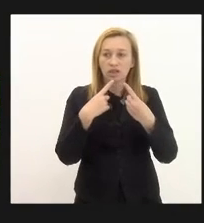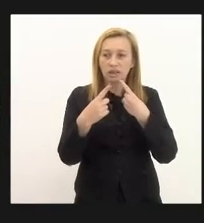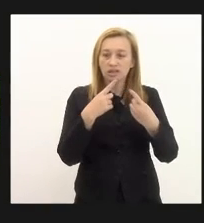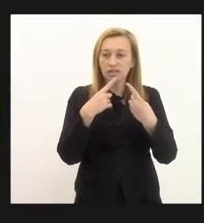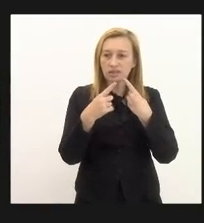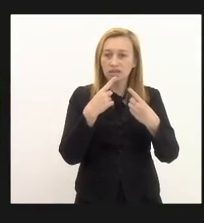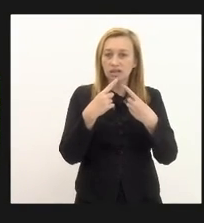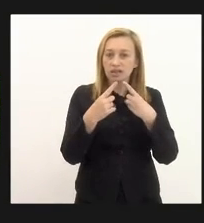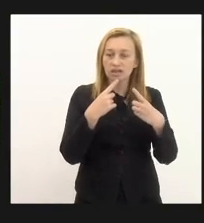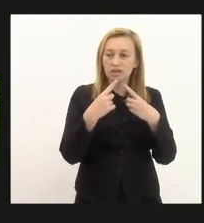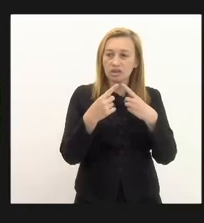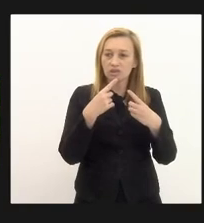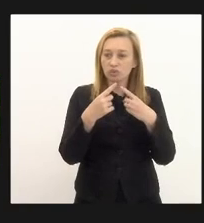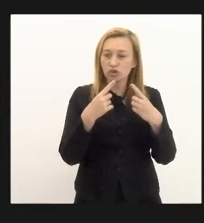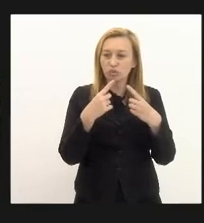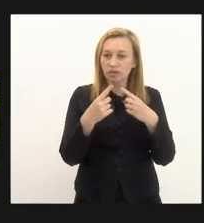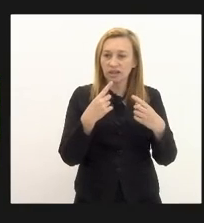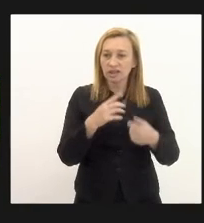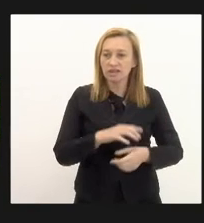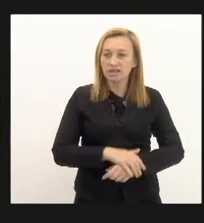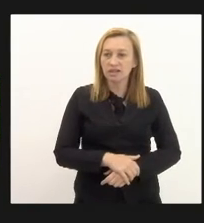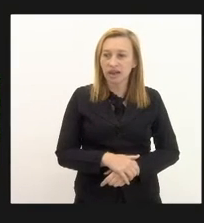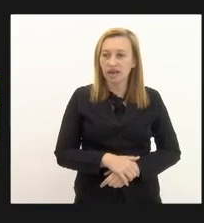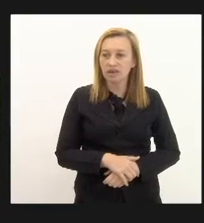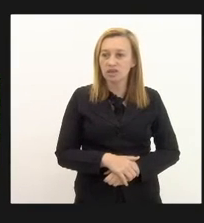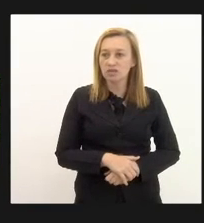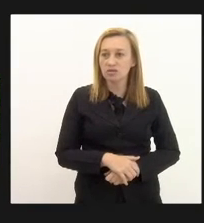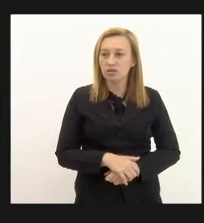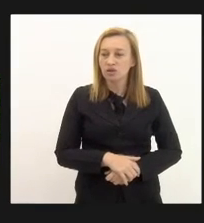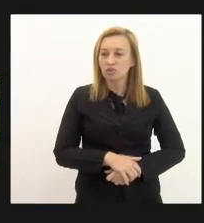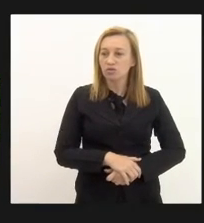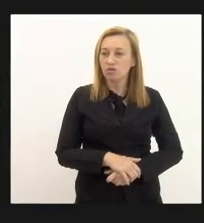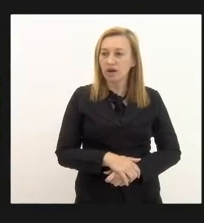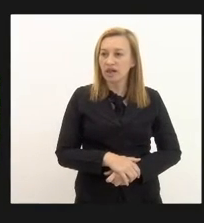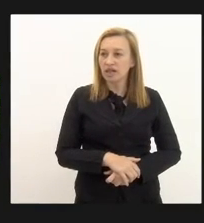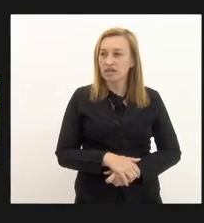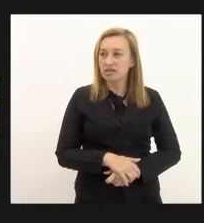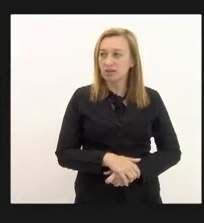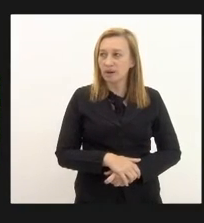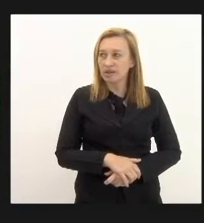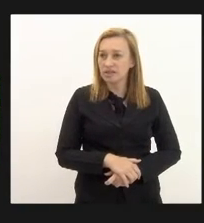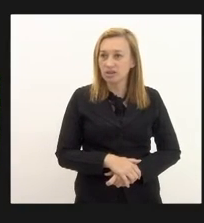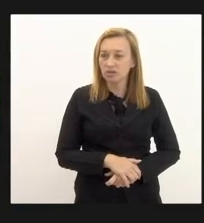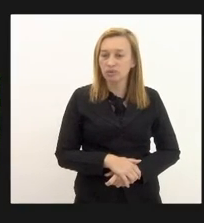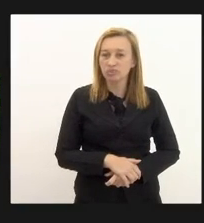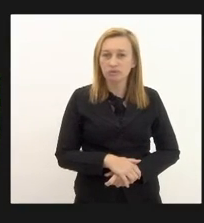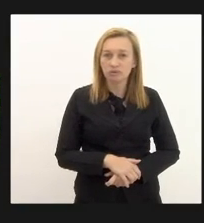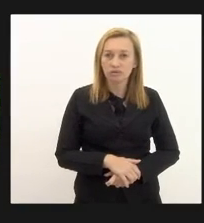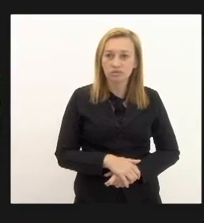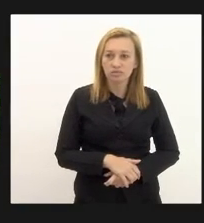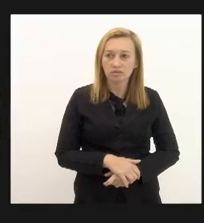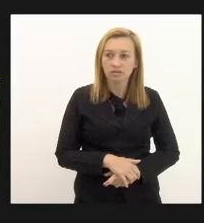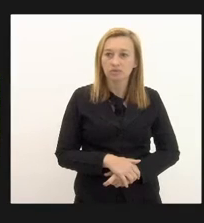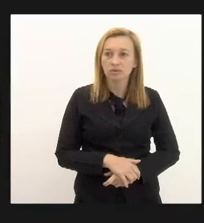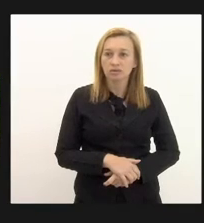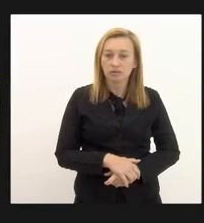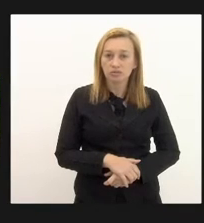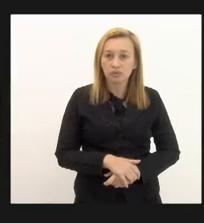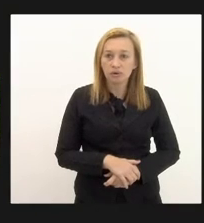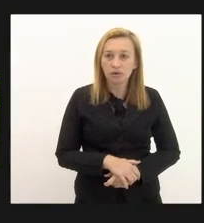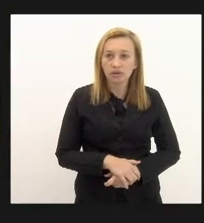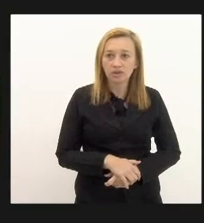não só a questão do regime mas também acho